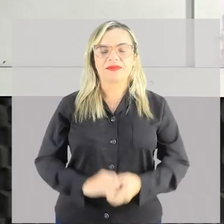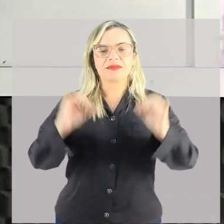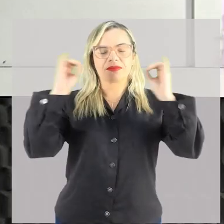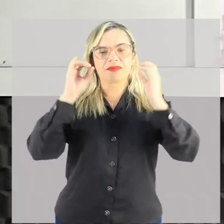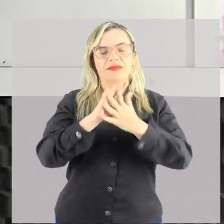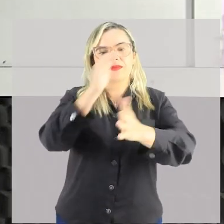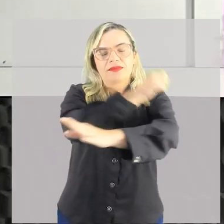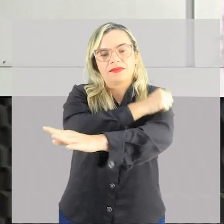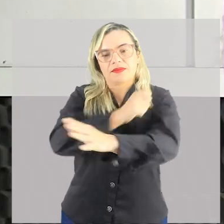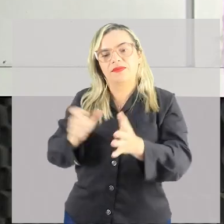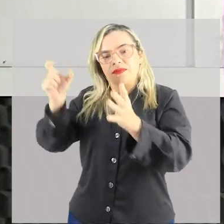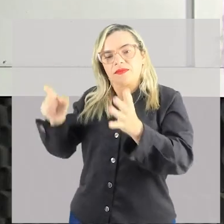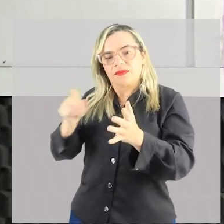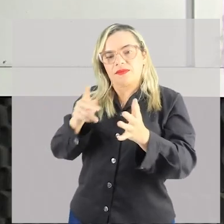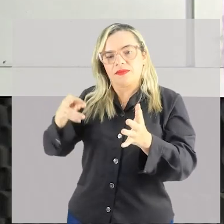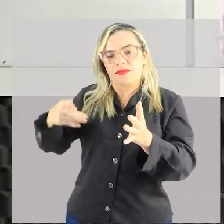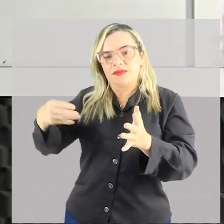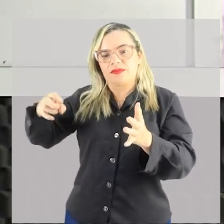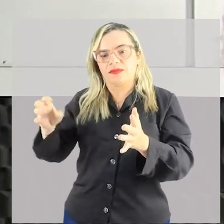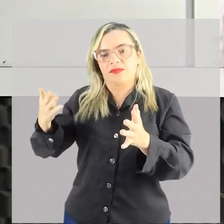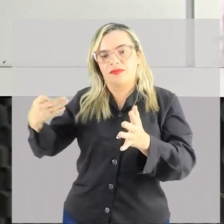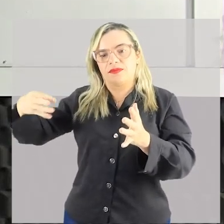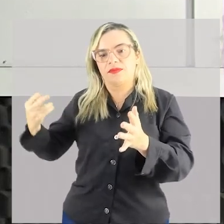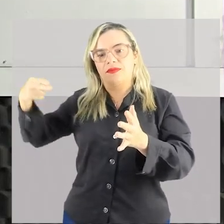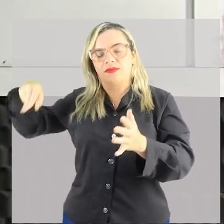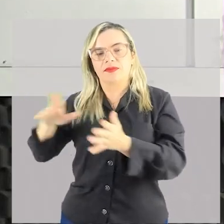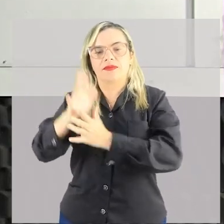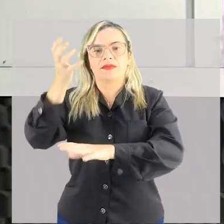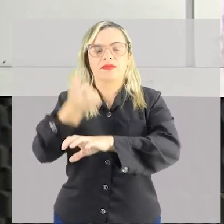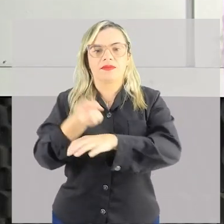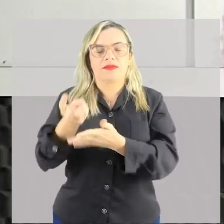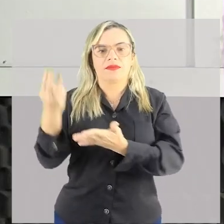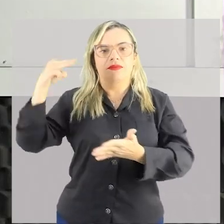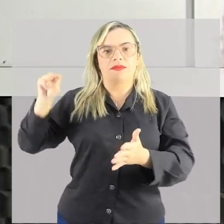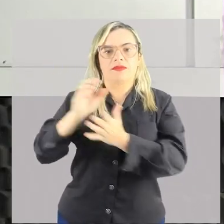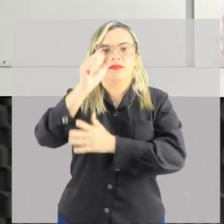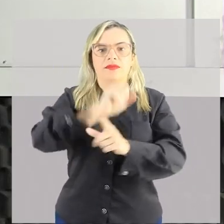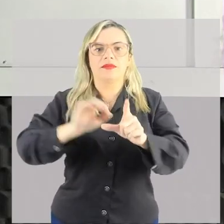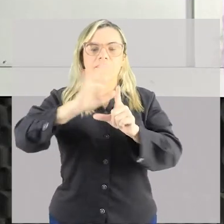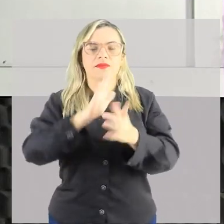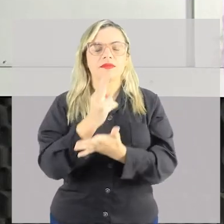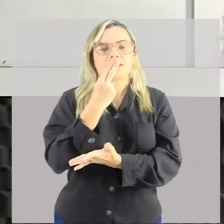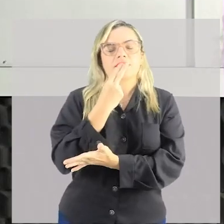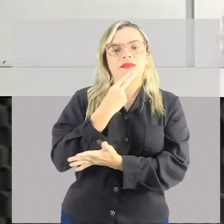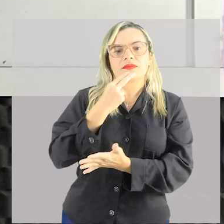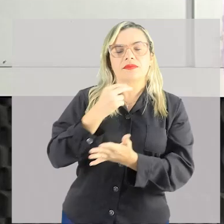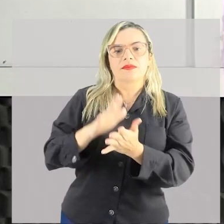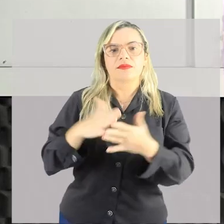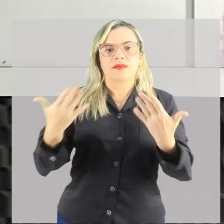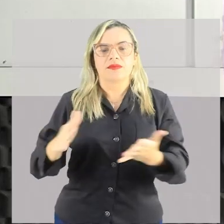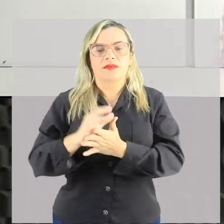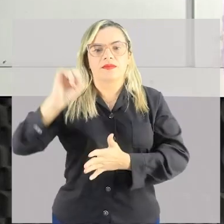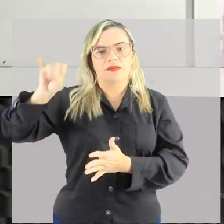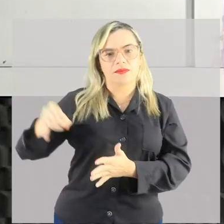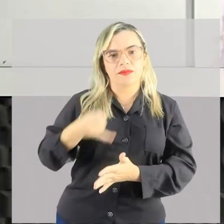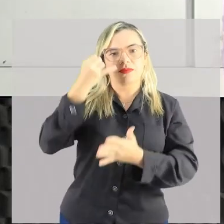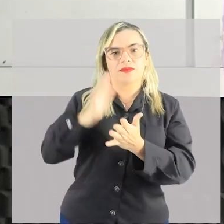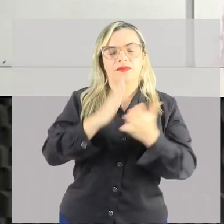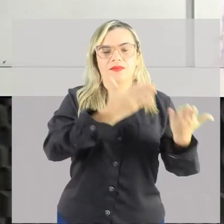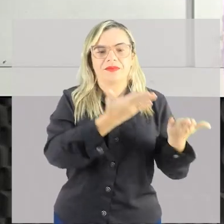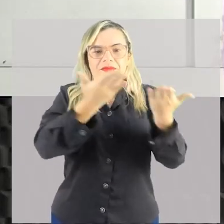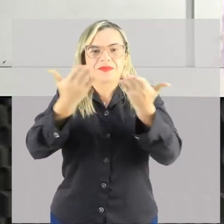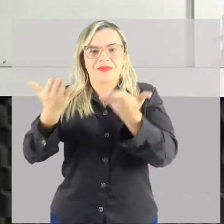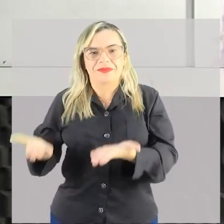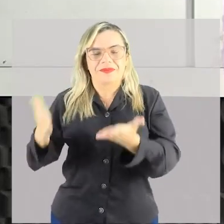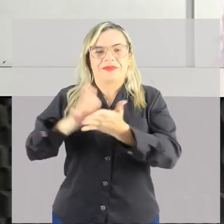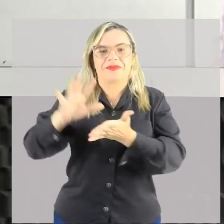Olá pessoal sou o professor Maron bma de matemática professor da plataforma Gonçalves Dias aproveitando para convidá-los